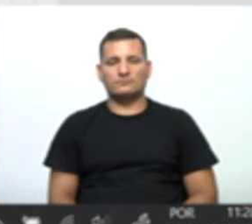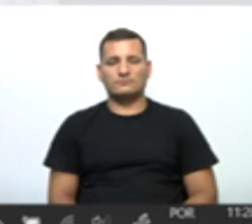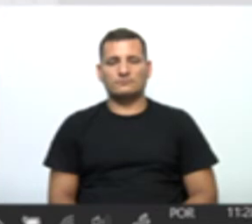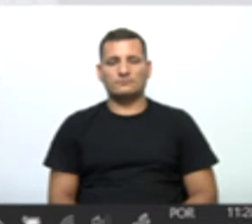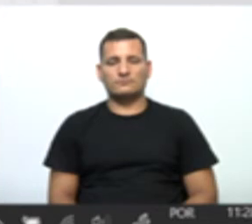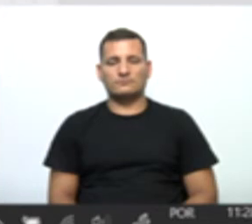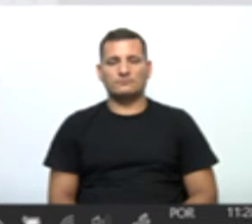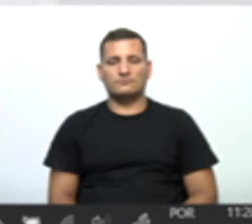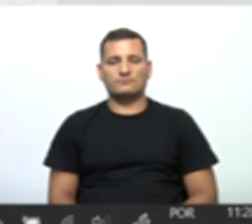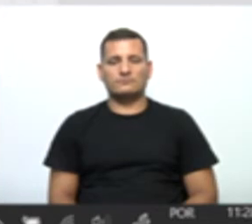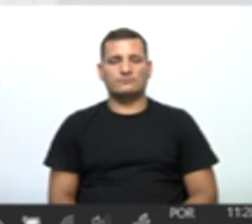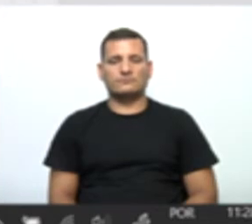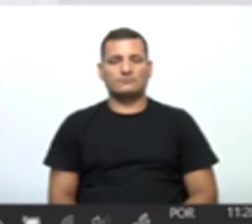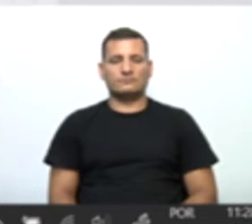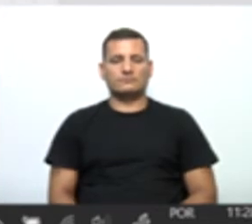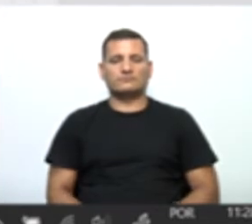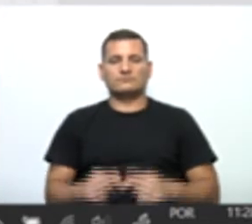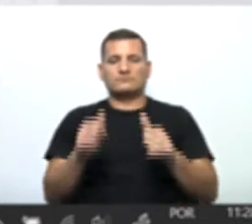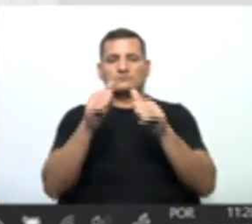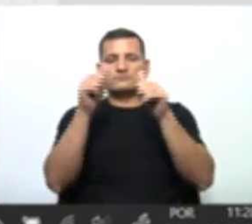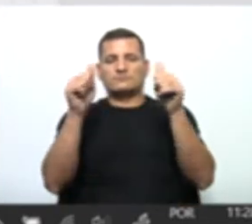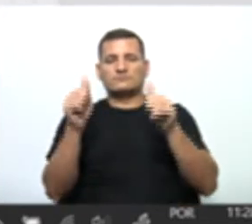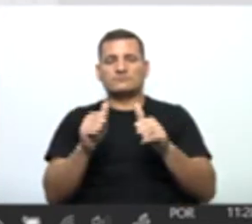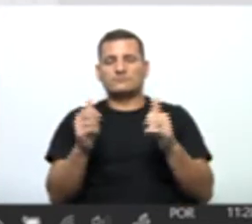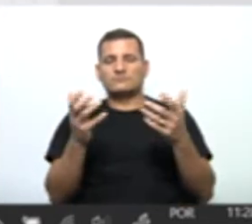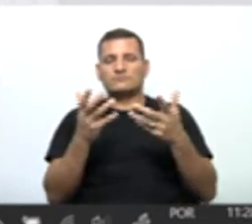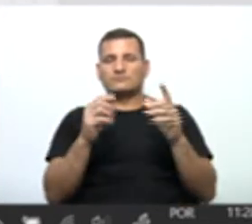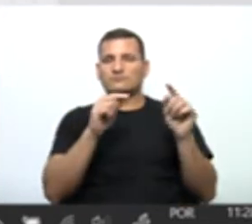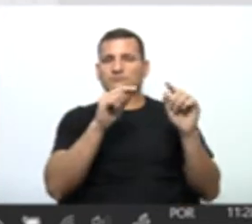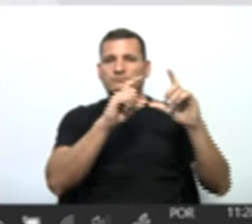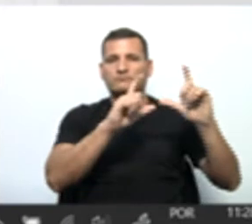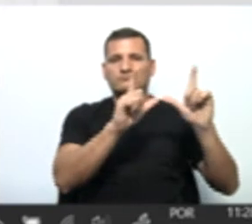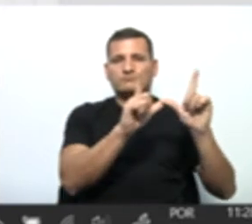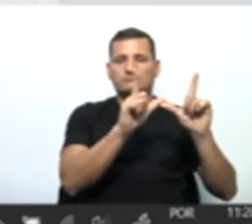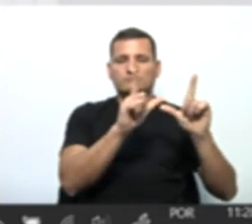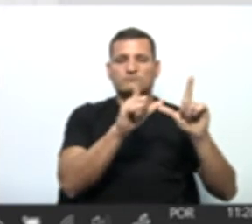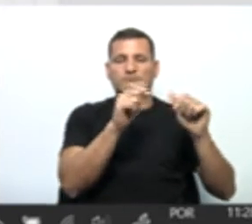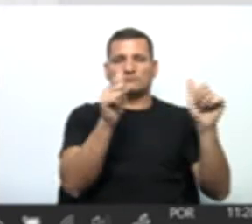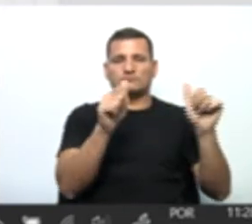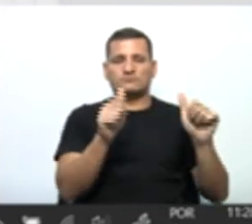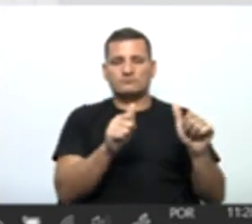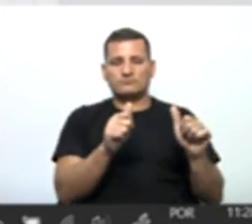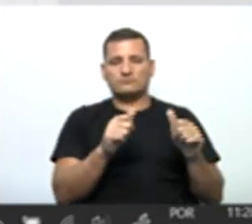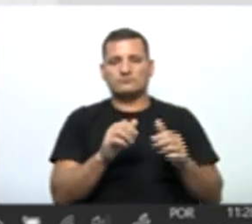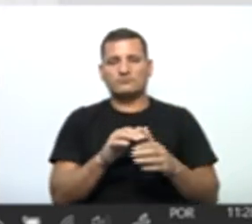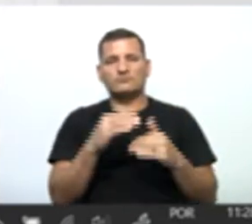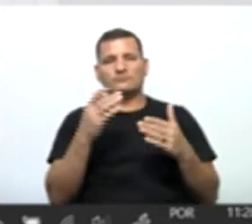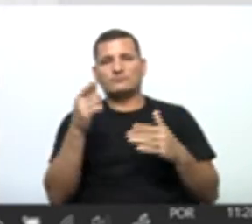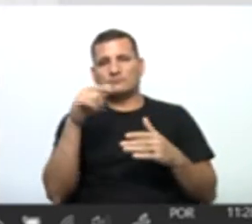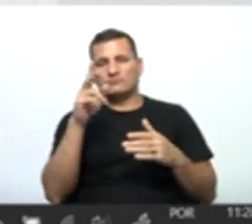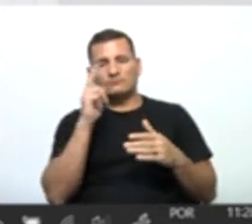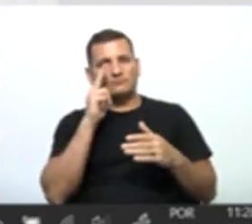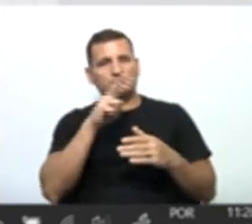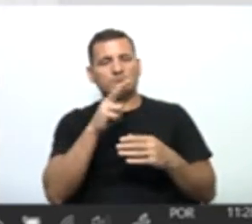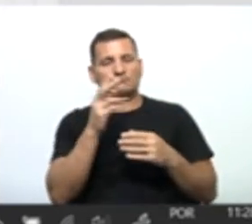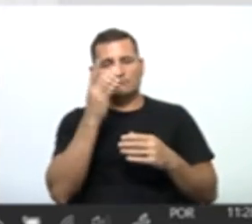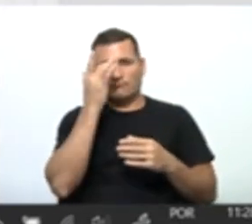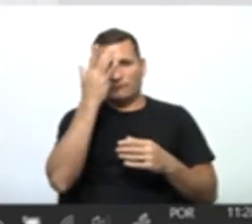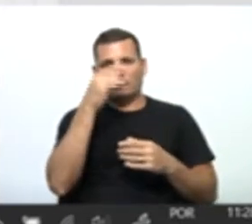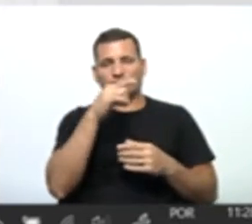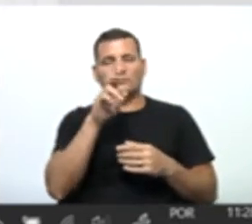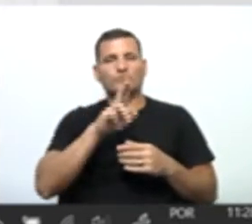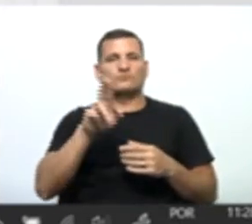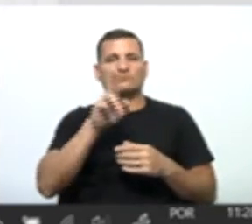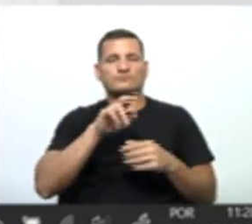uma caixa, uma imagem, por exemplo, que vai ter que ter uma imagem. Então vocês observaram como é fácil de utilizar esse